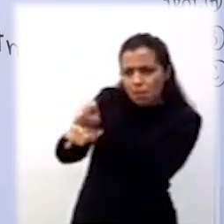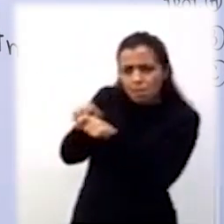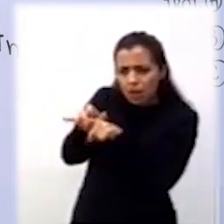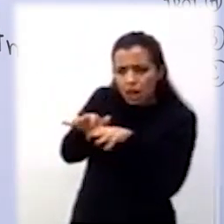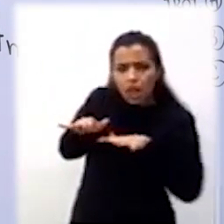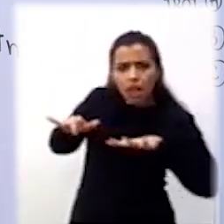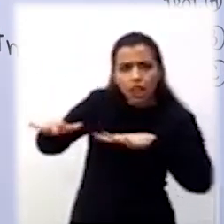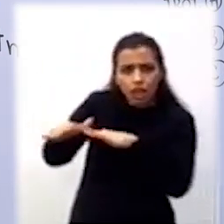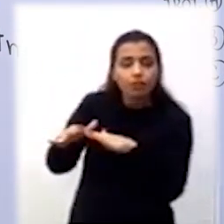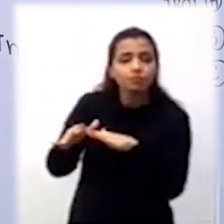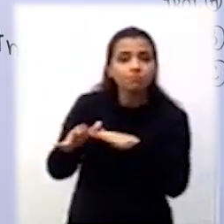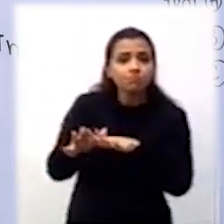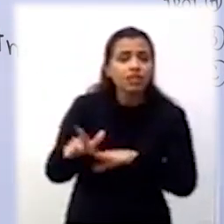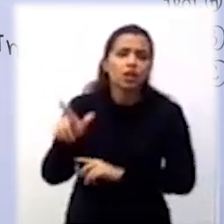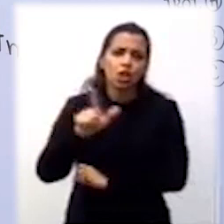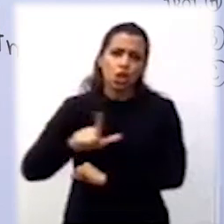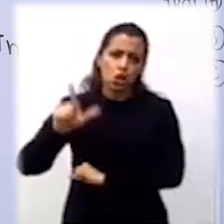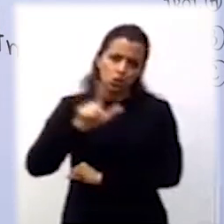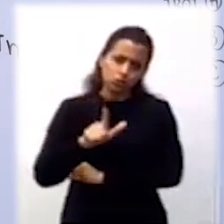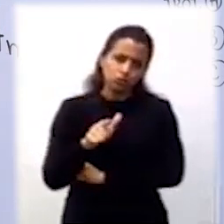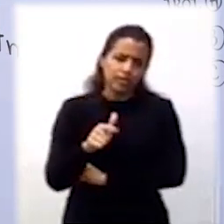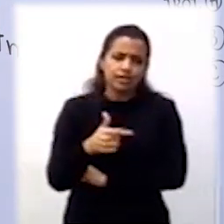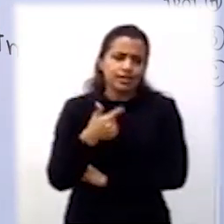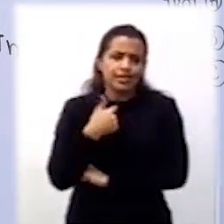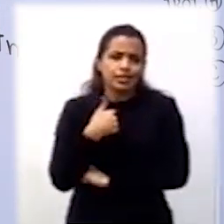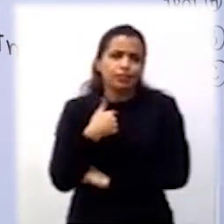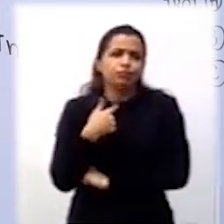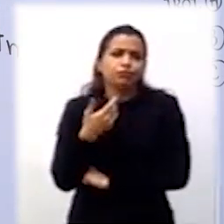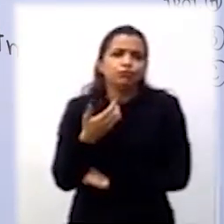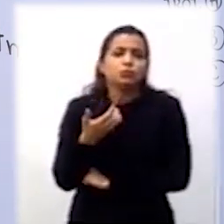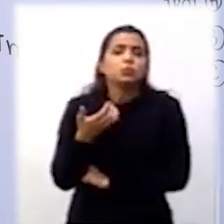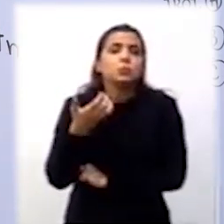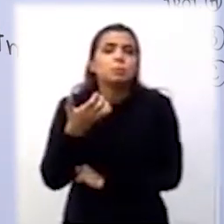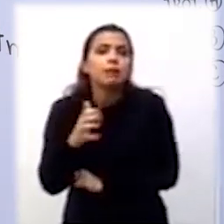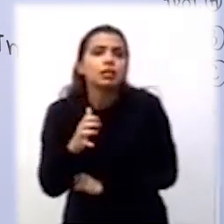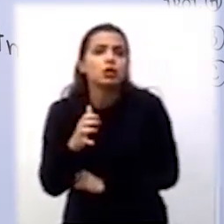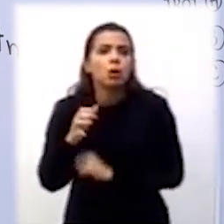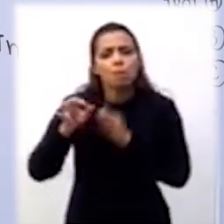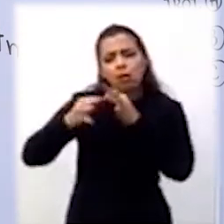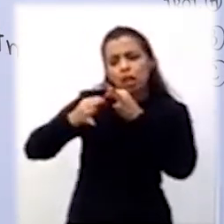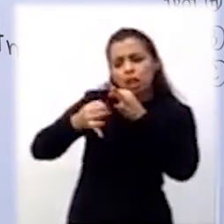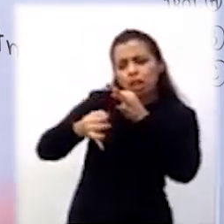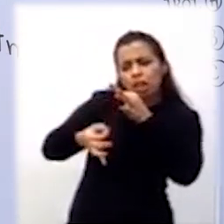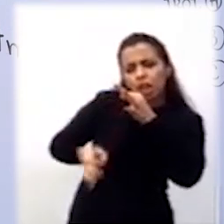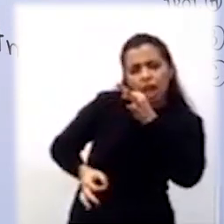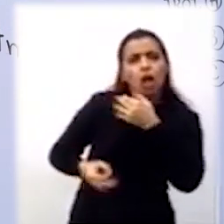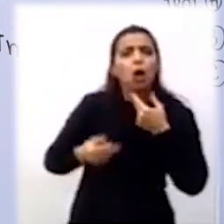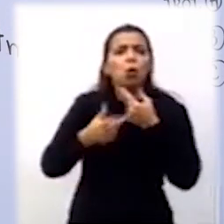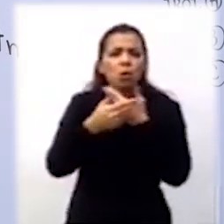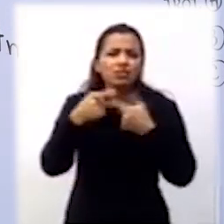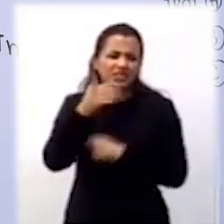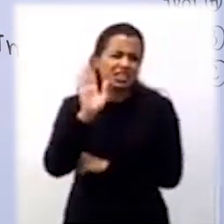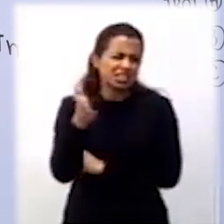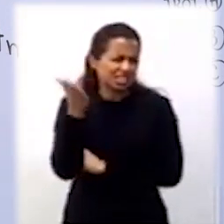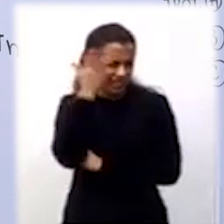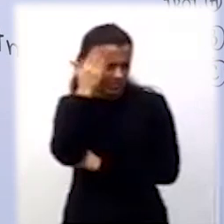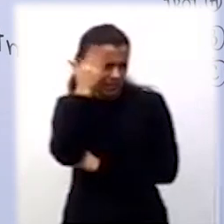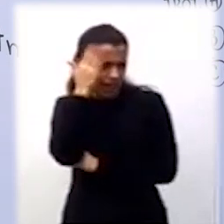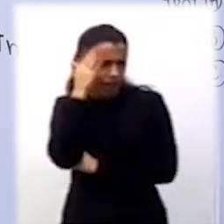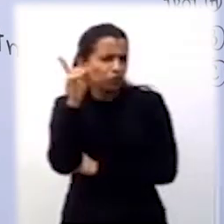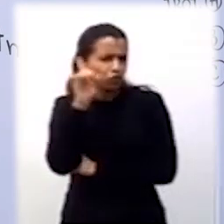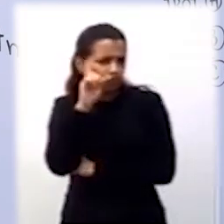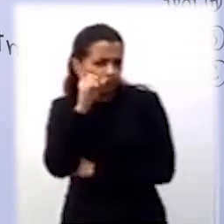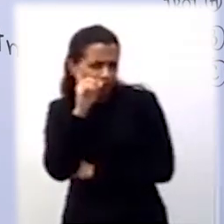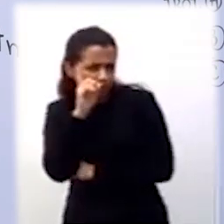É claro que a gente não vai atentar aqui para falar sobre coisas que vocês já sabem, vamos dizer assim, do dia a